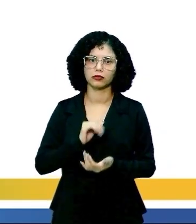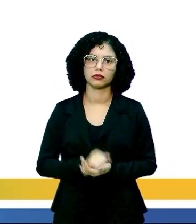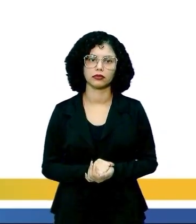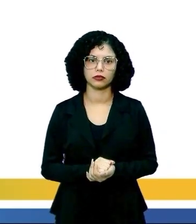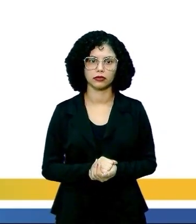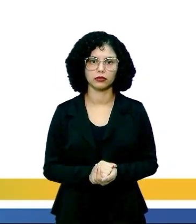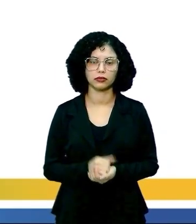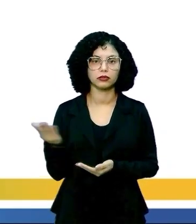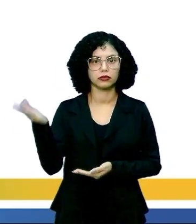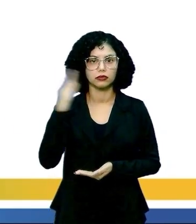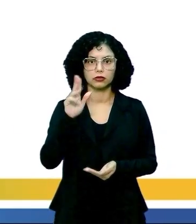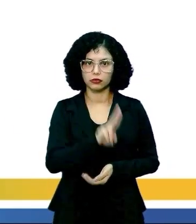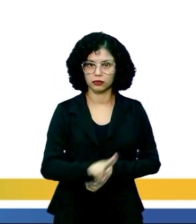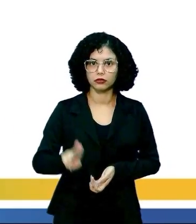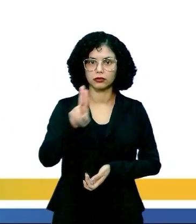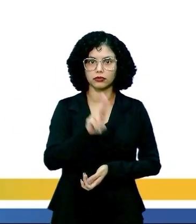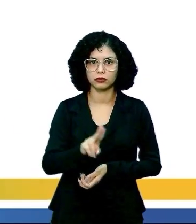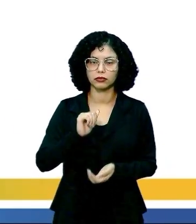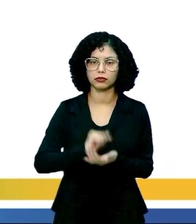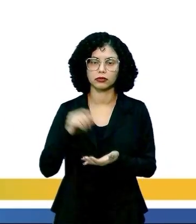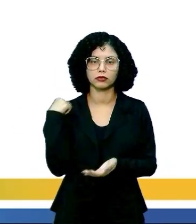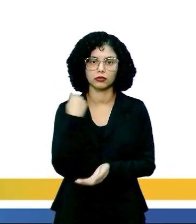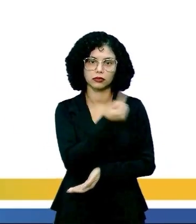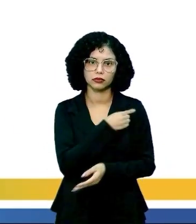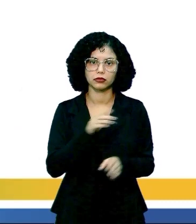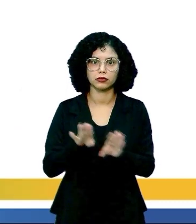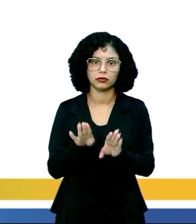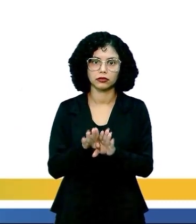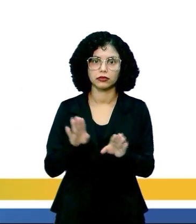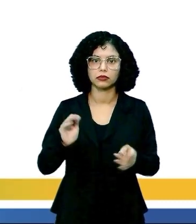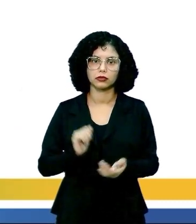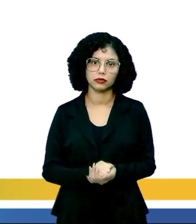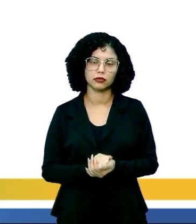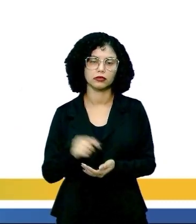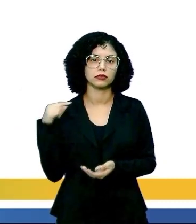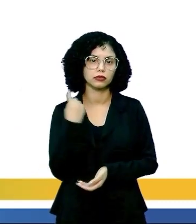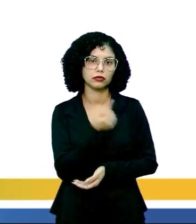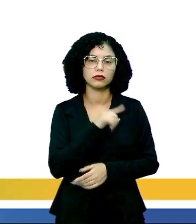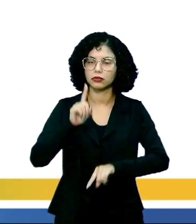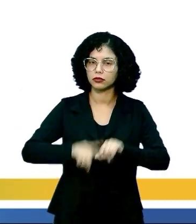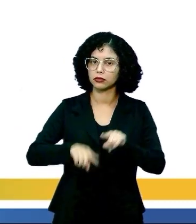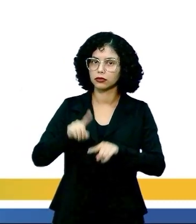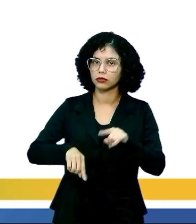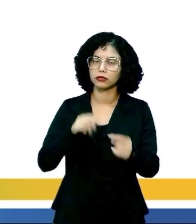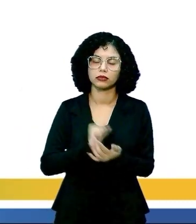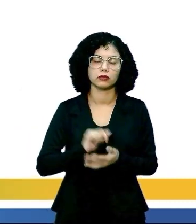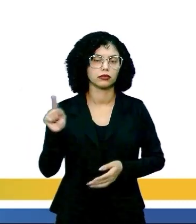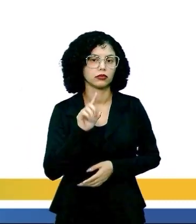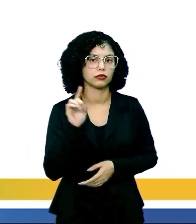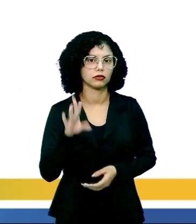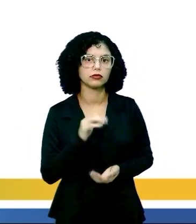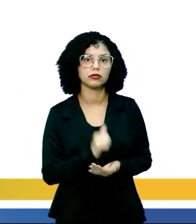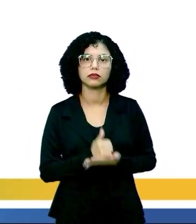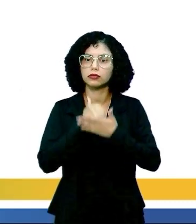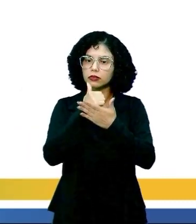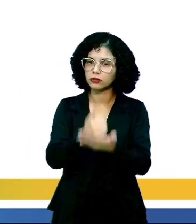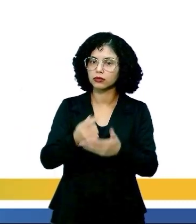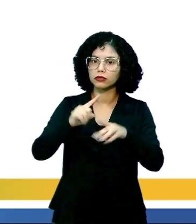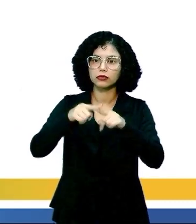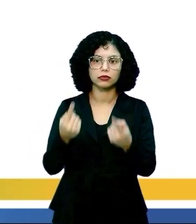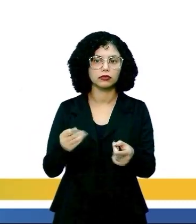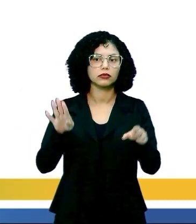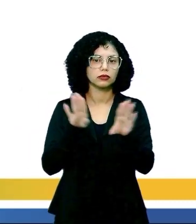videoaulas. Vamos utilizar o nosso livro didático. É o nosso material não só de suporte, mas